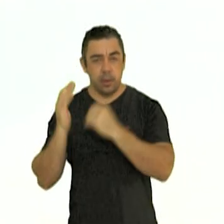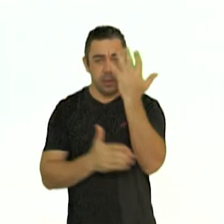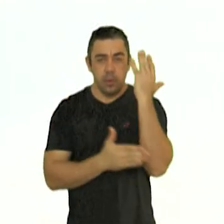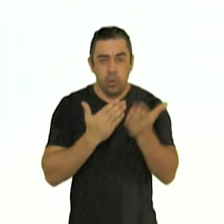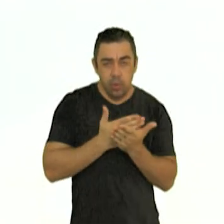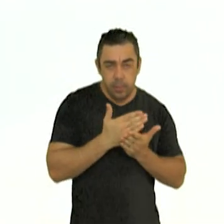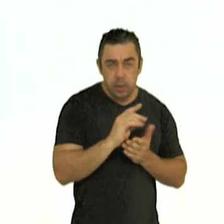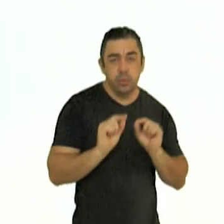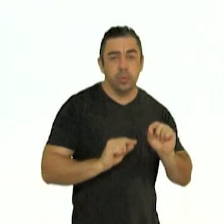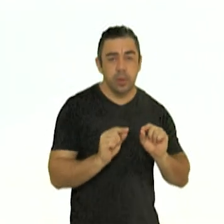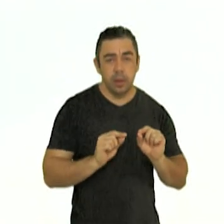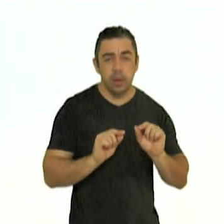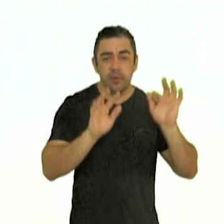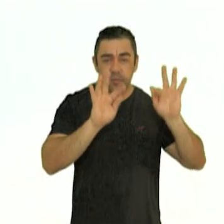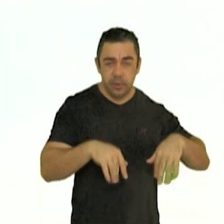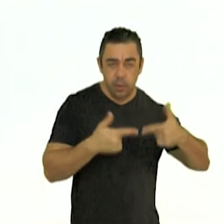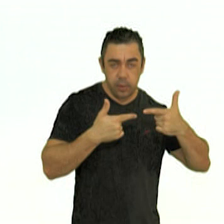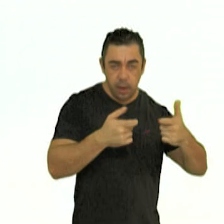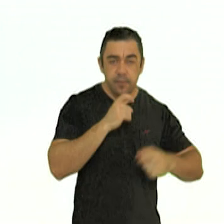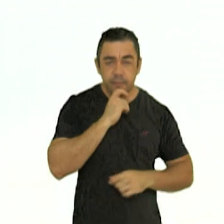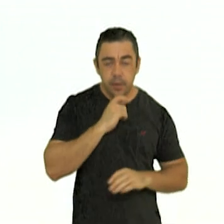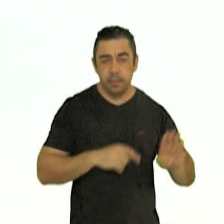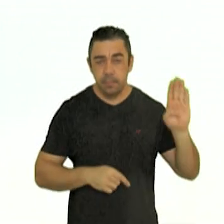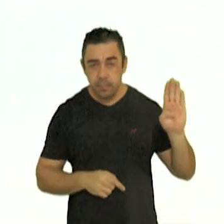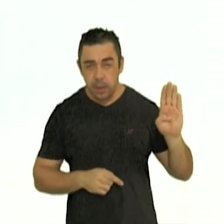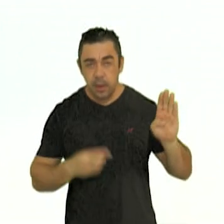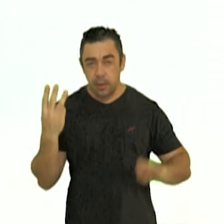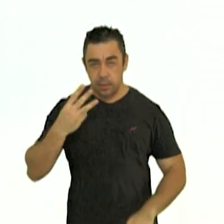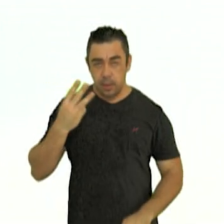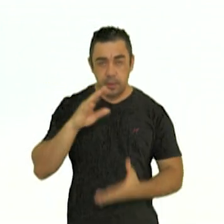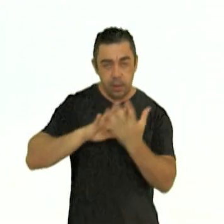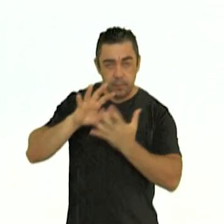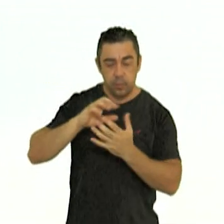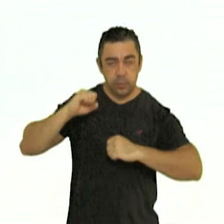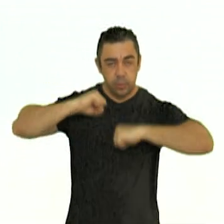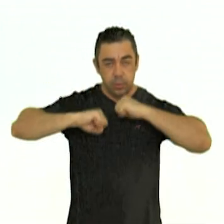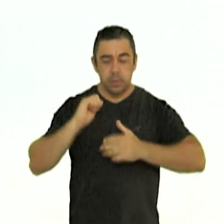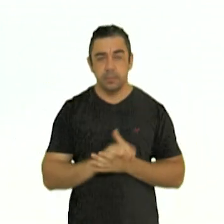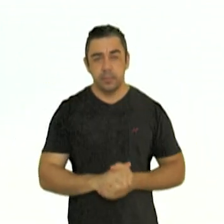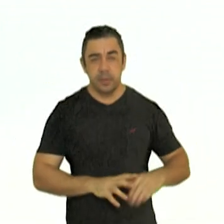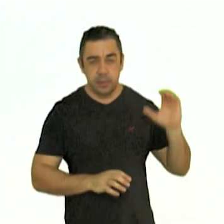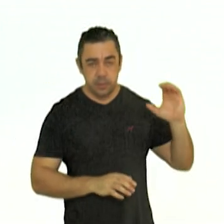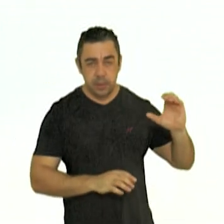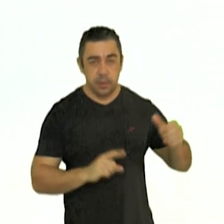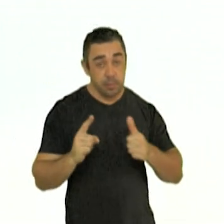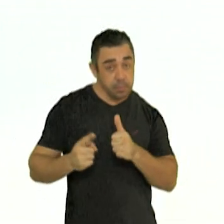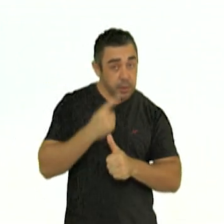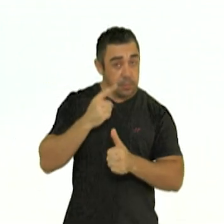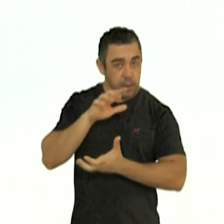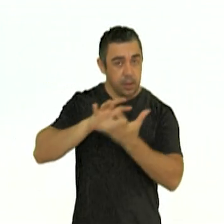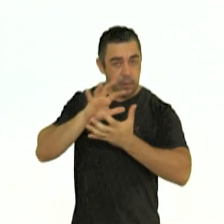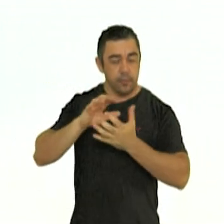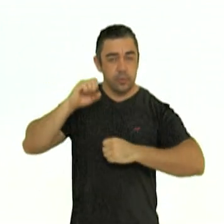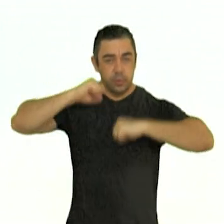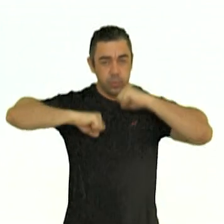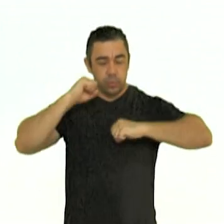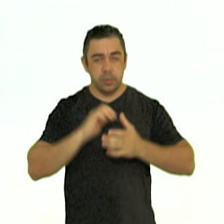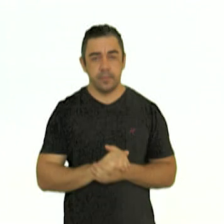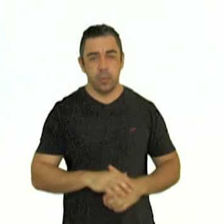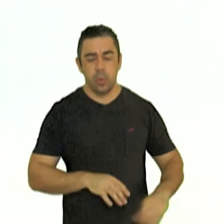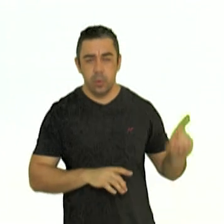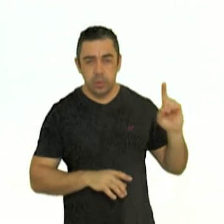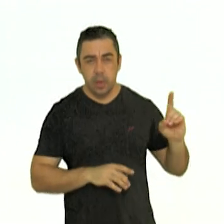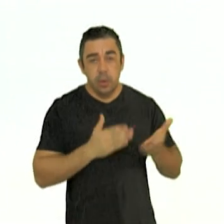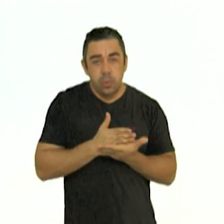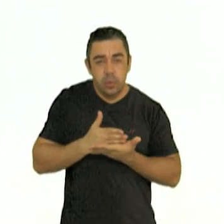Letra A, com o fim da Guerra Fria. Letra B, com a Terceira Revolução Industrial. Letra C, com a Primeira Revolução Industrial. Ou letra D,